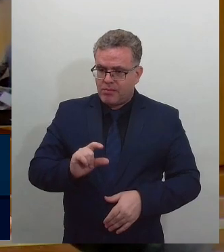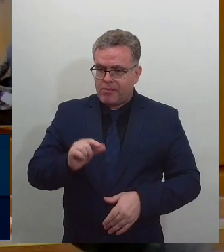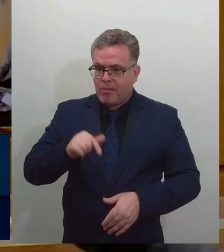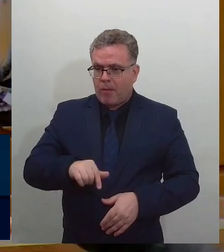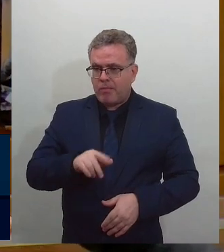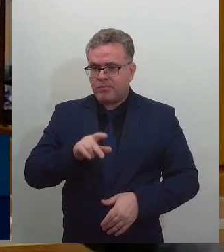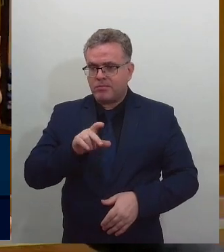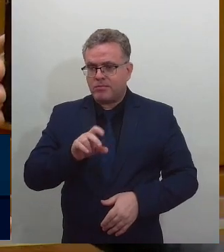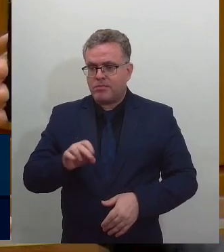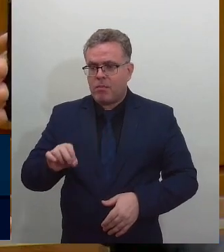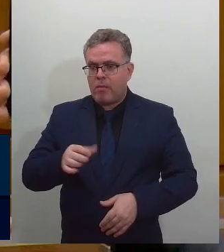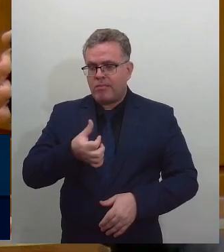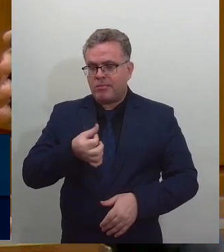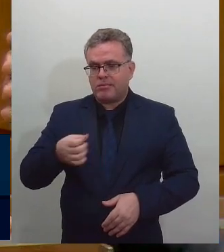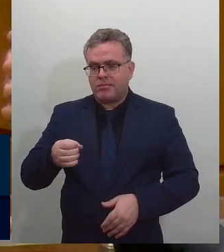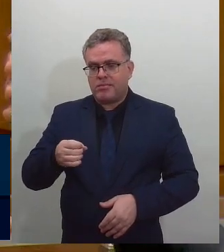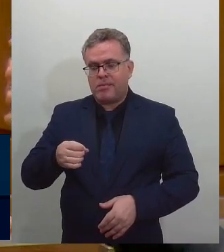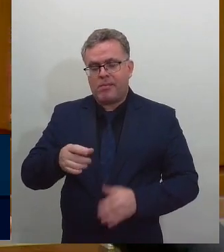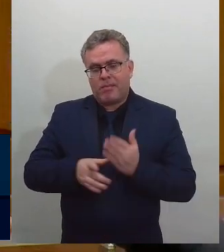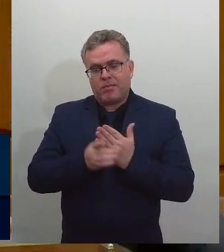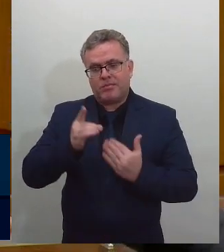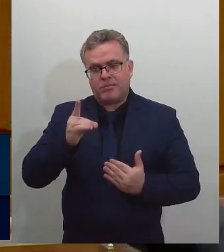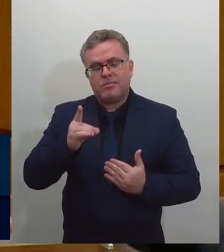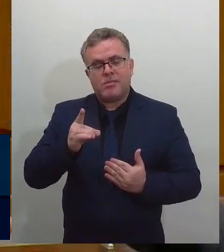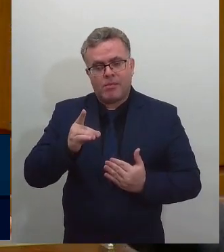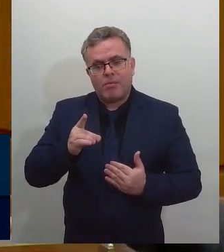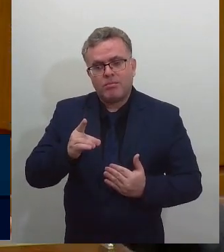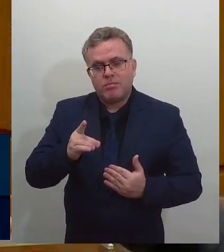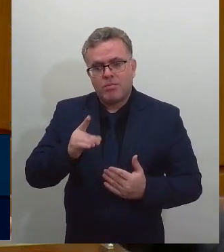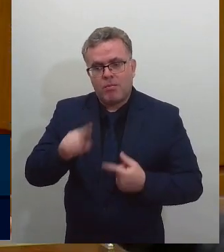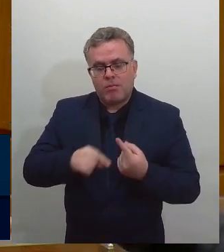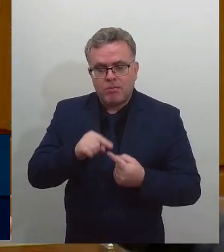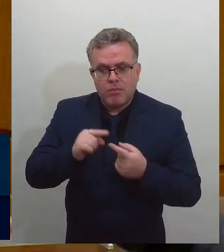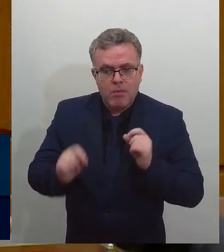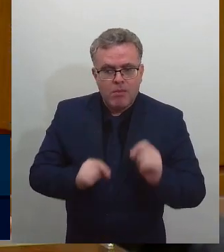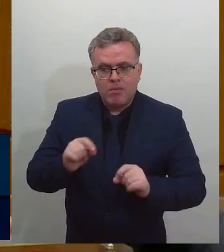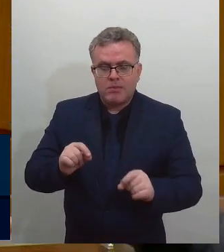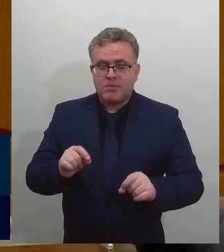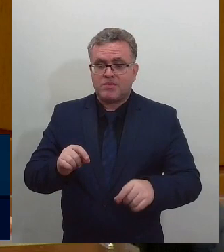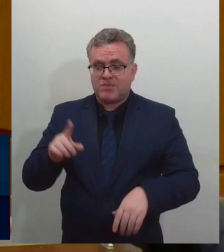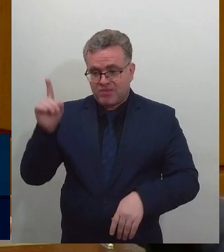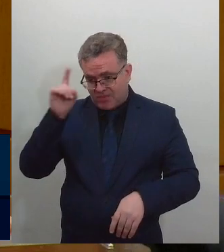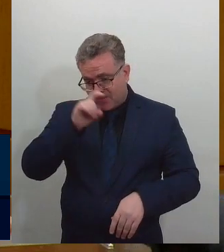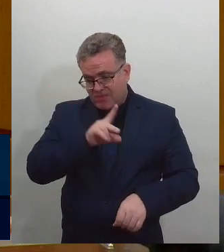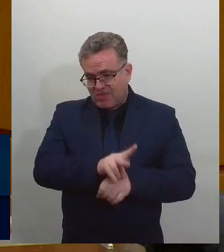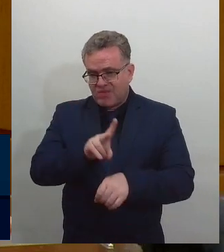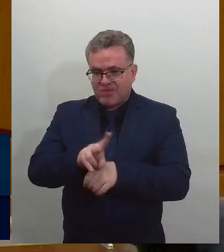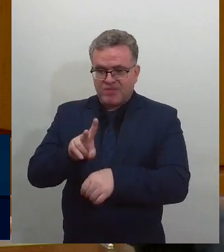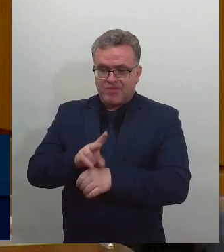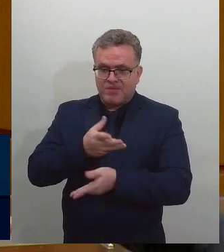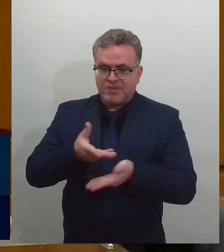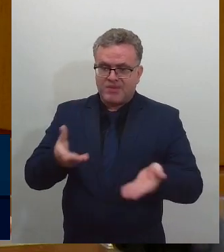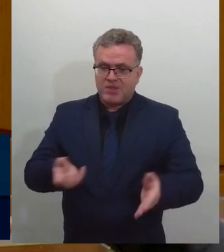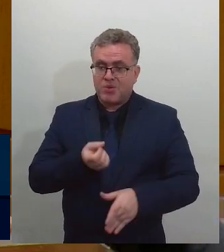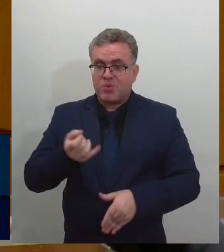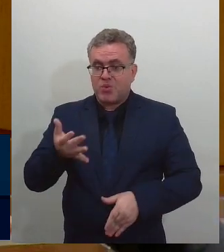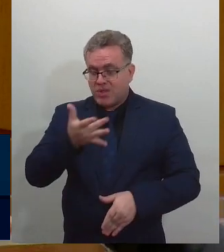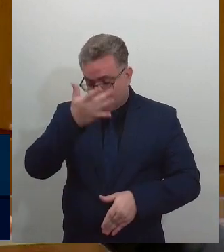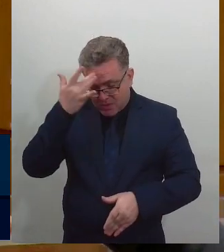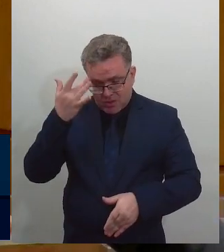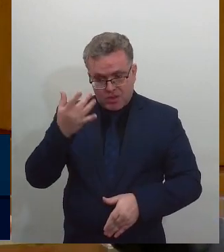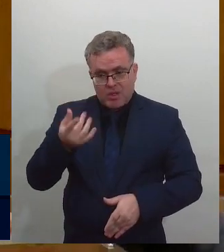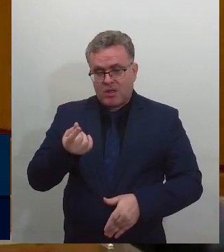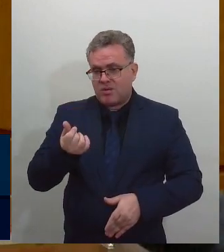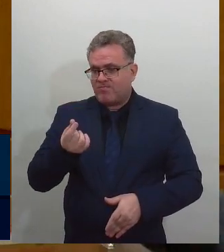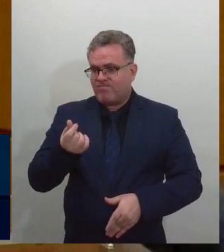$500, $600, o que inviabiliza ao atendimento de muitas pessoas que não têm essa renda. Por isso, em